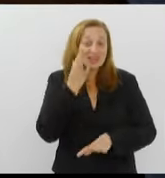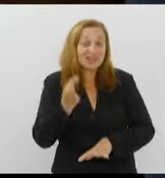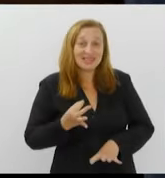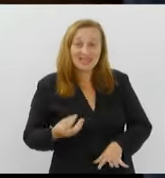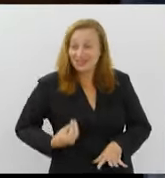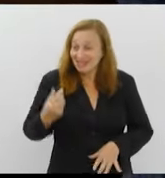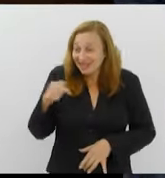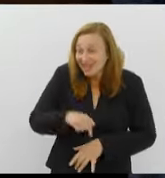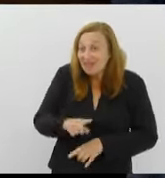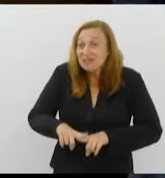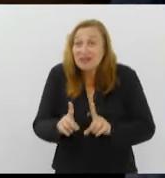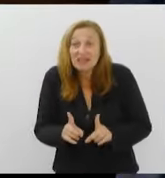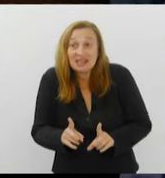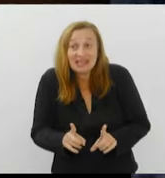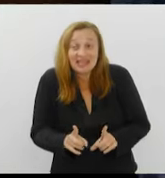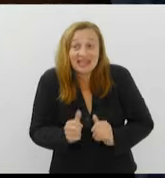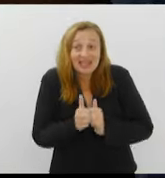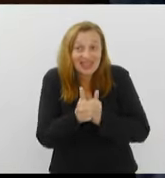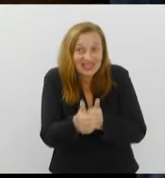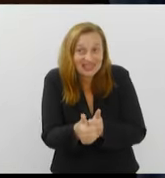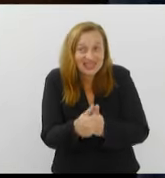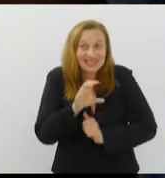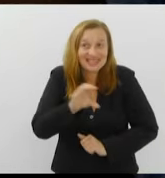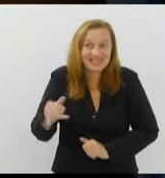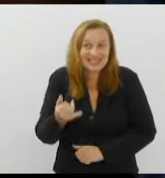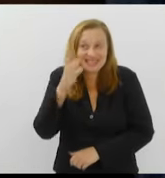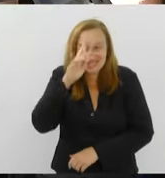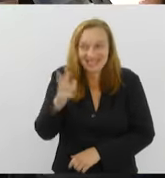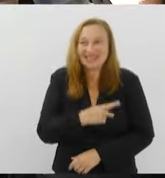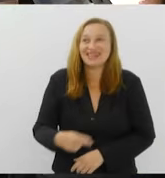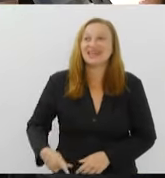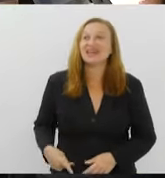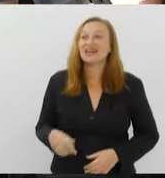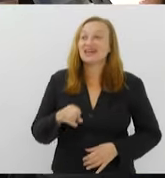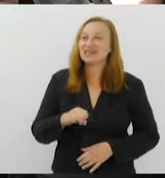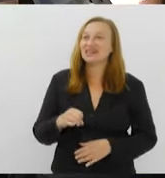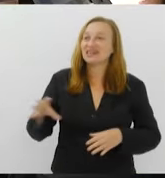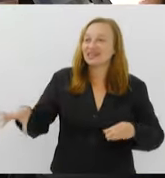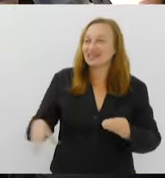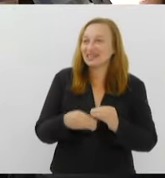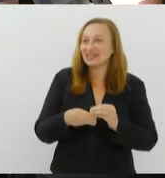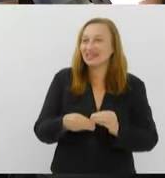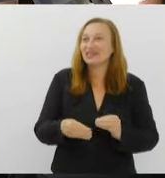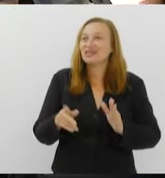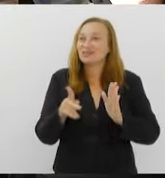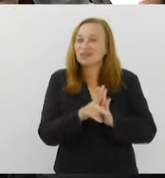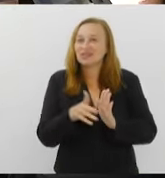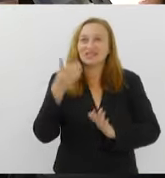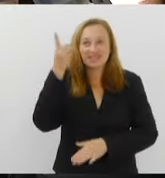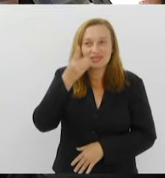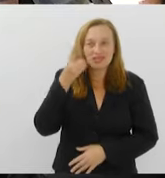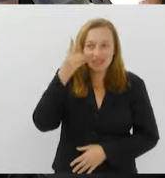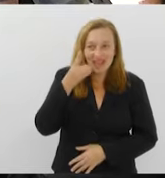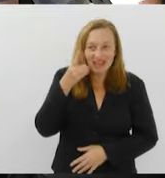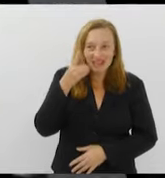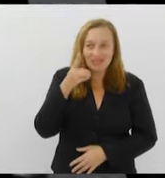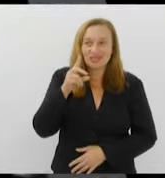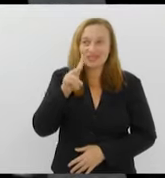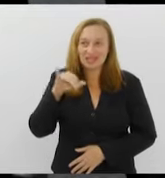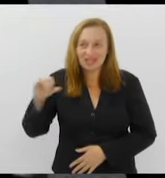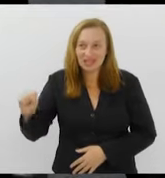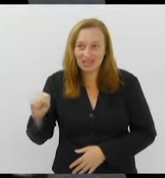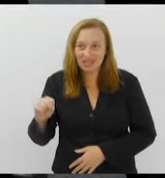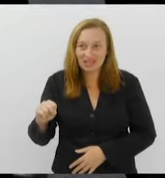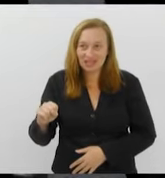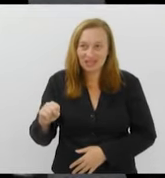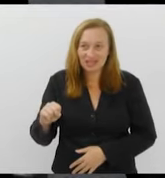bem. Acompanho o CCJ, presidente. Presidente, se permite complementar, o projeto do deputado Vinícius Cozzolino, ele traz